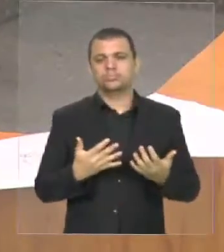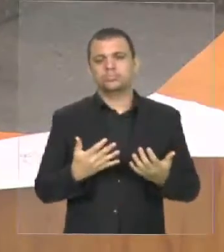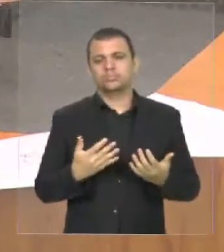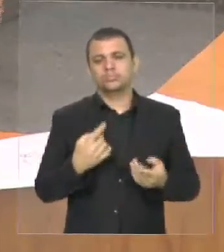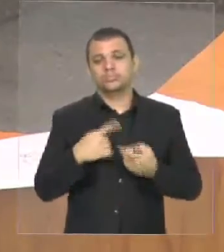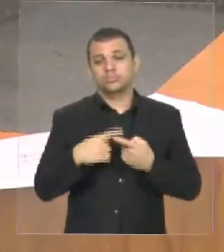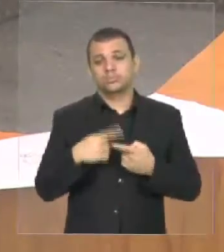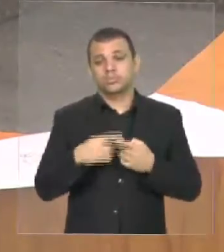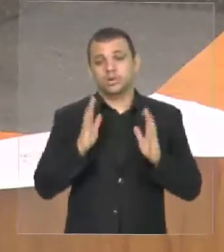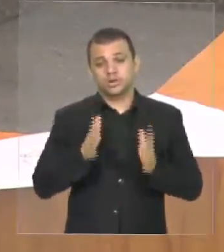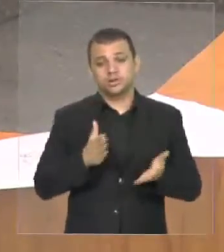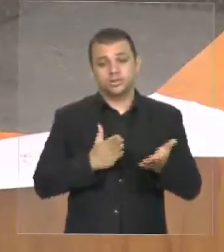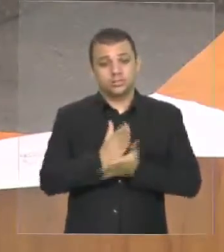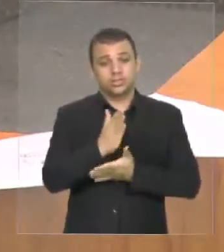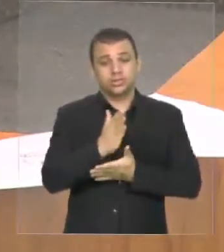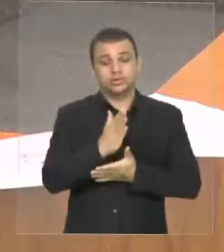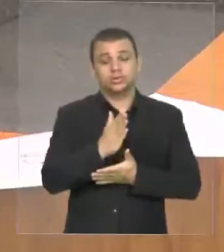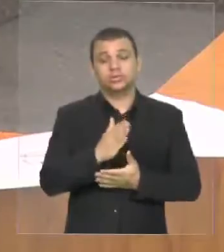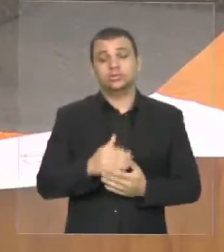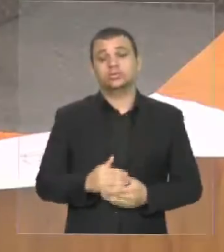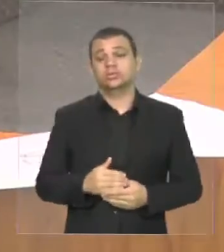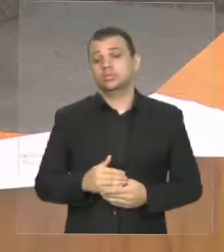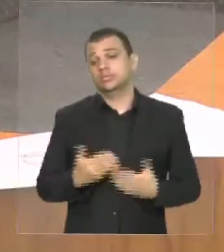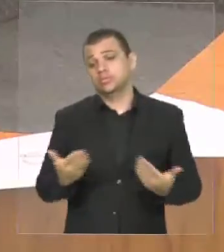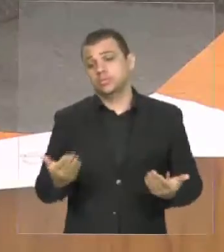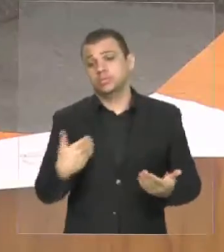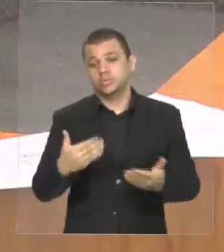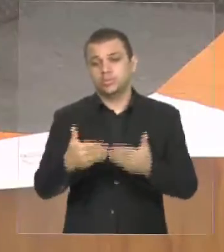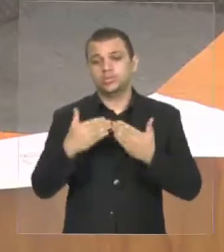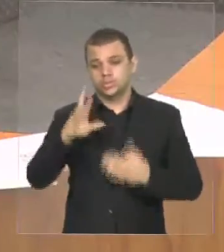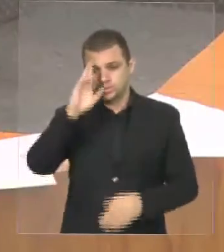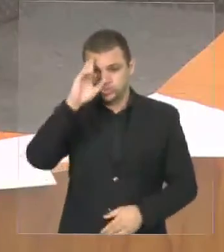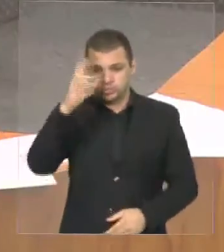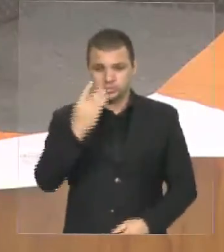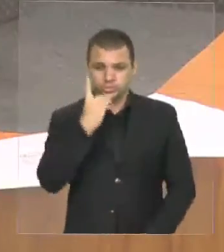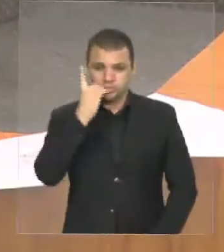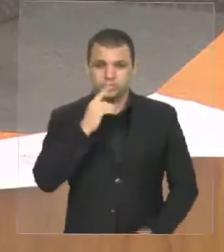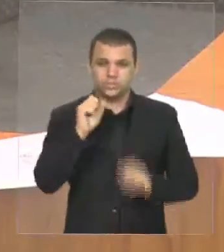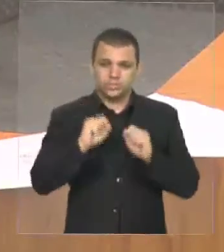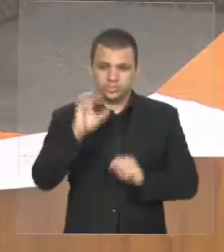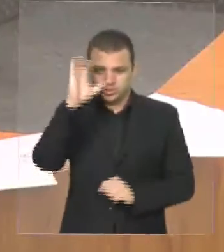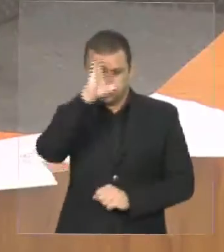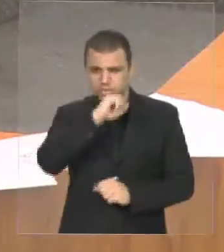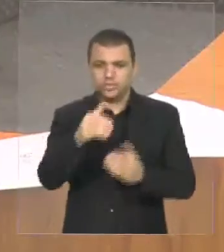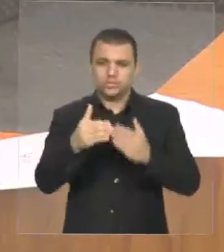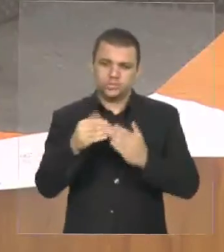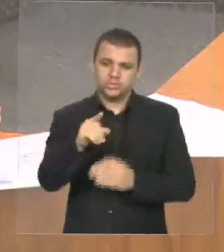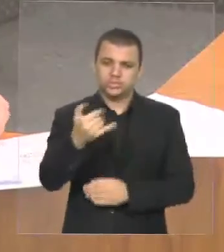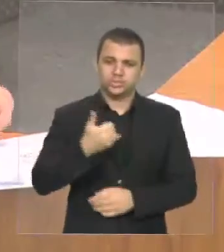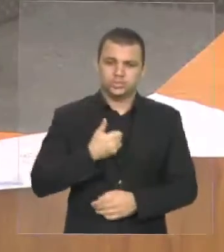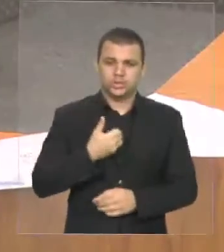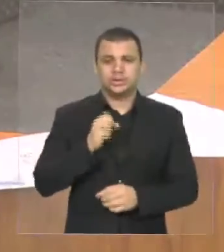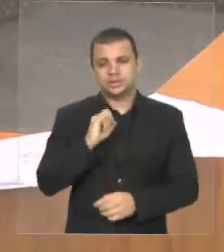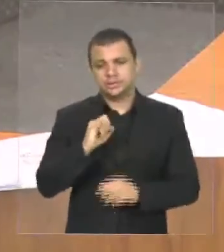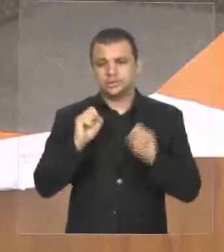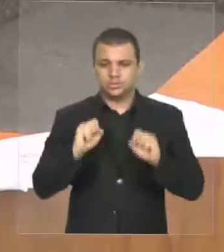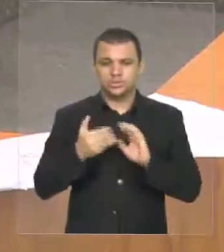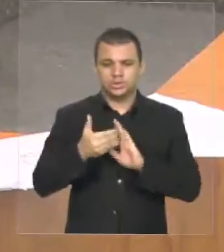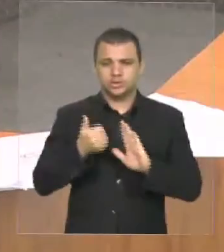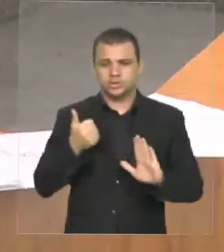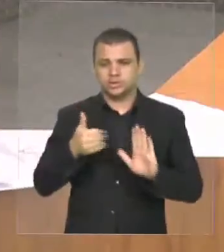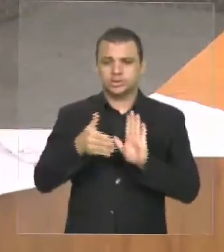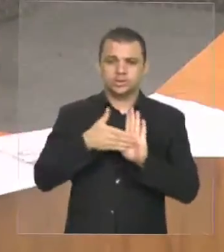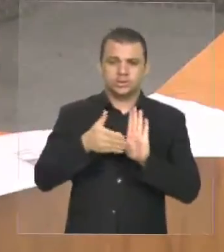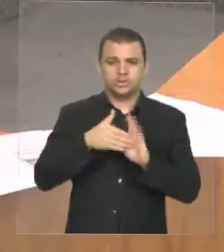até aprovado na sua forma original. Eu peço a Vossa Excelência a compreensão e quero ouvir de Vossa Excelência a possibilidade de ser retirado de